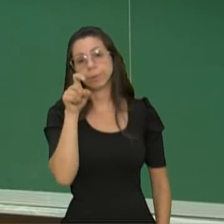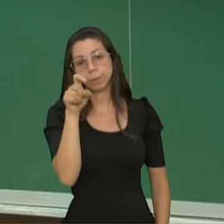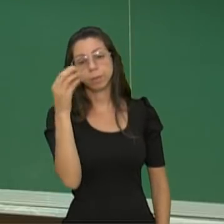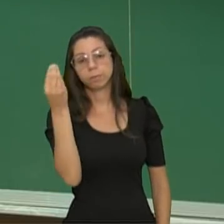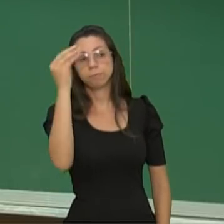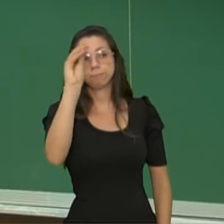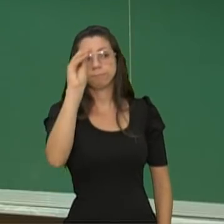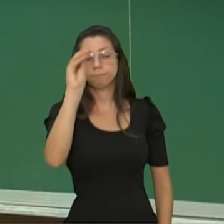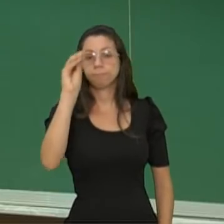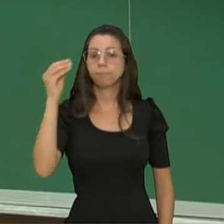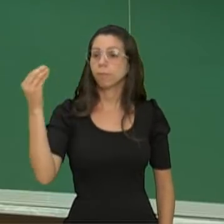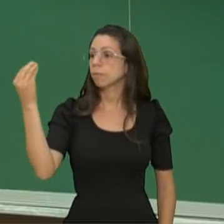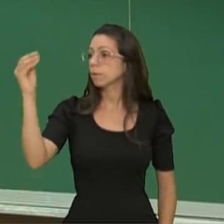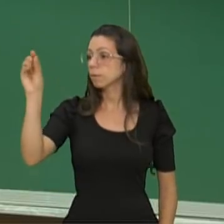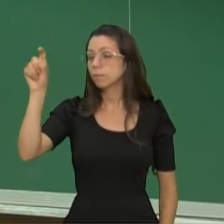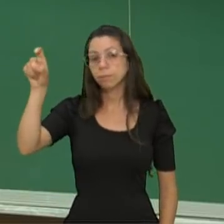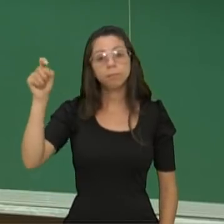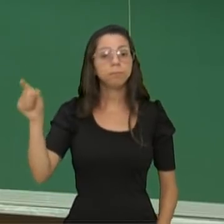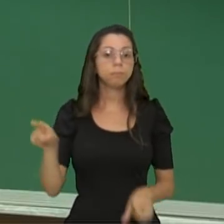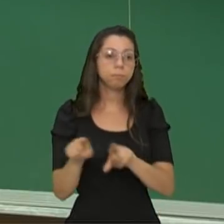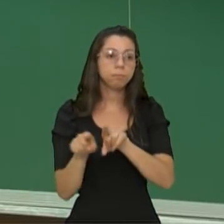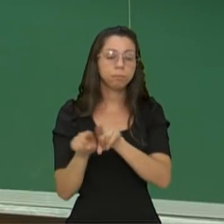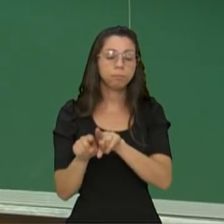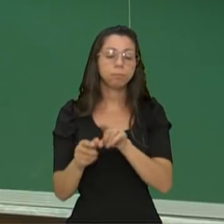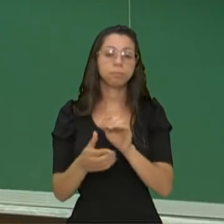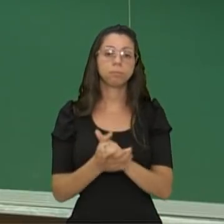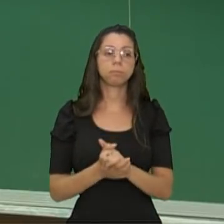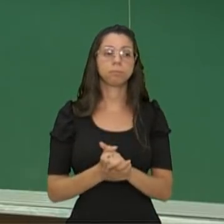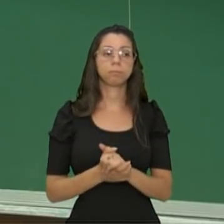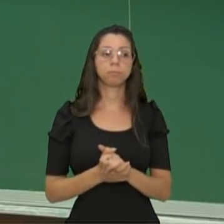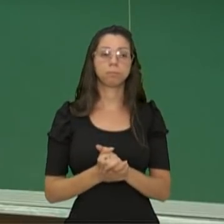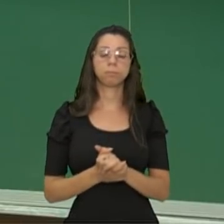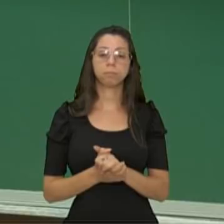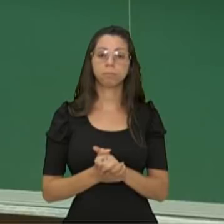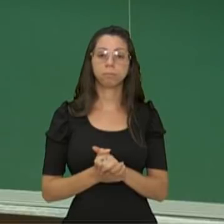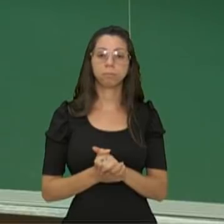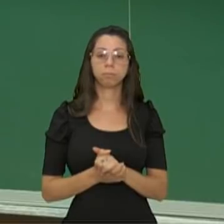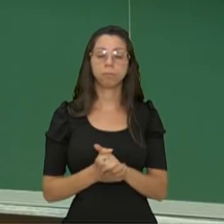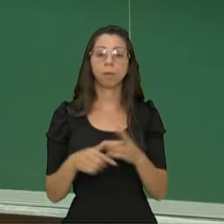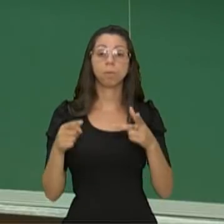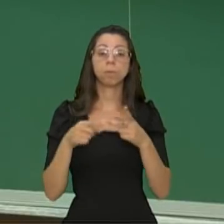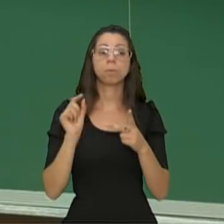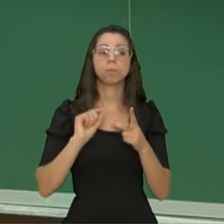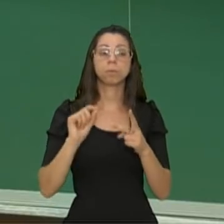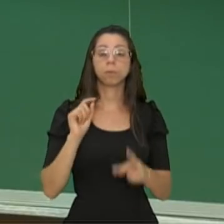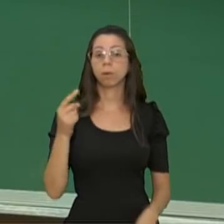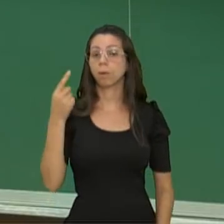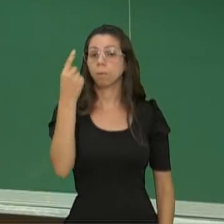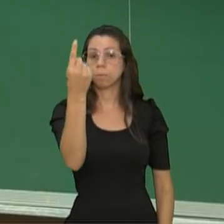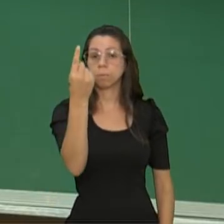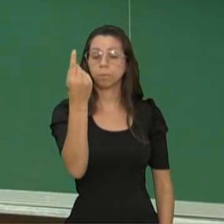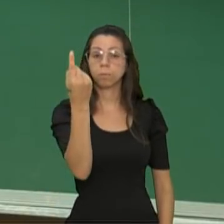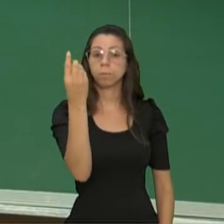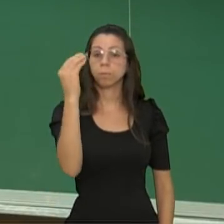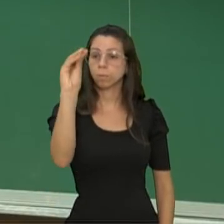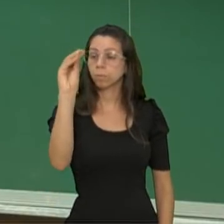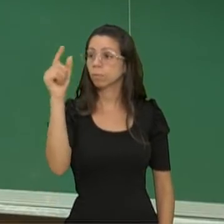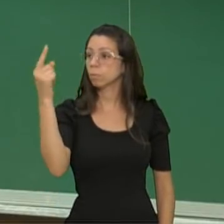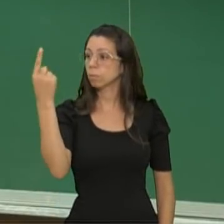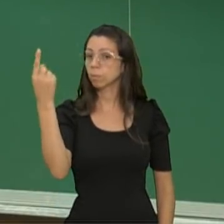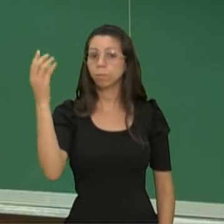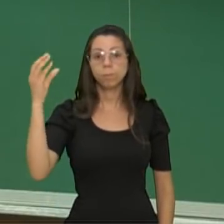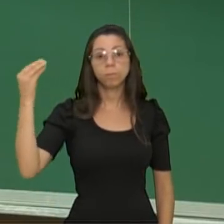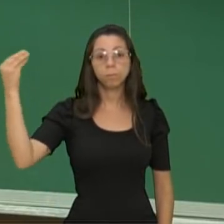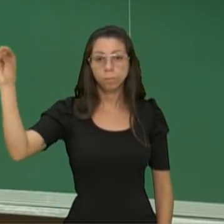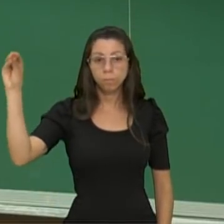aqui e x aqui também. Quem é o segundo termo? O segundo termo é 1. Um aqui e um aqui. Né? Sei